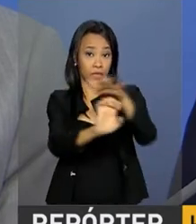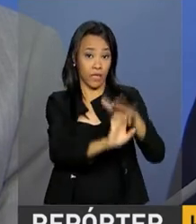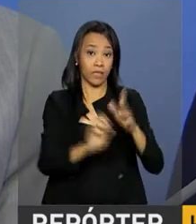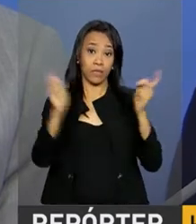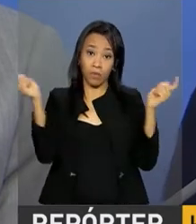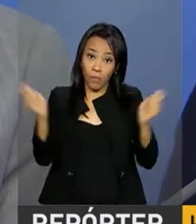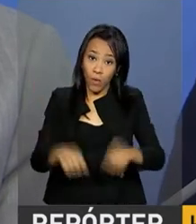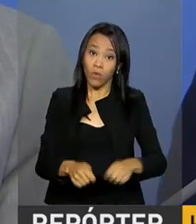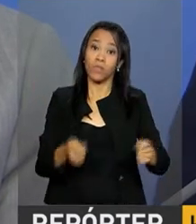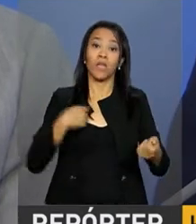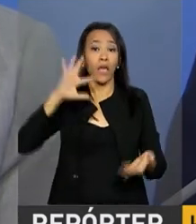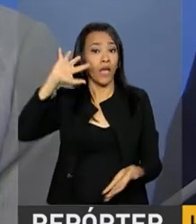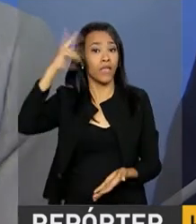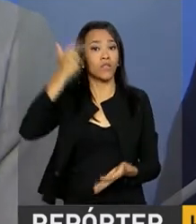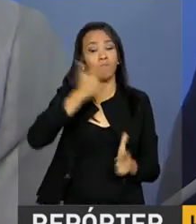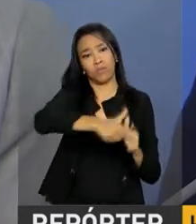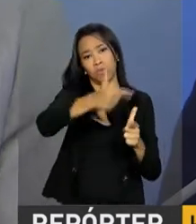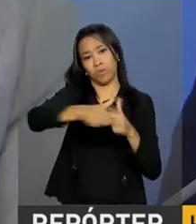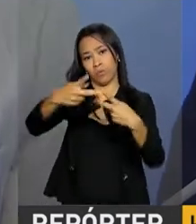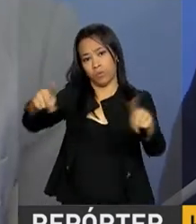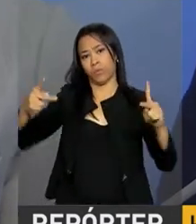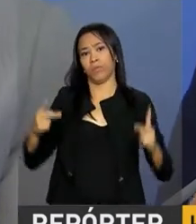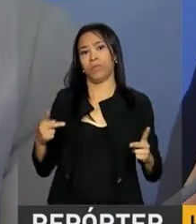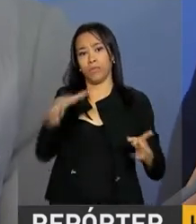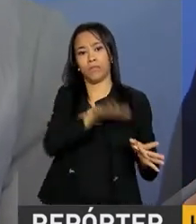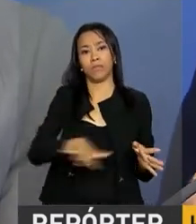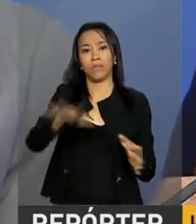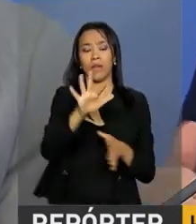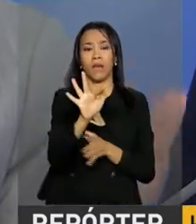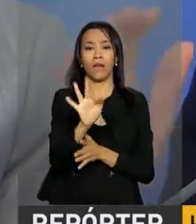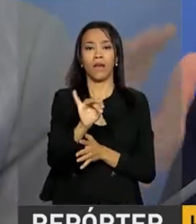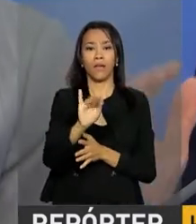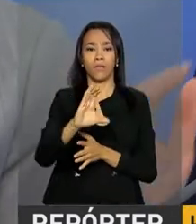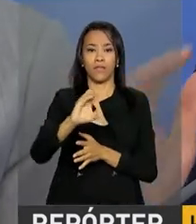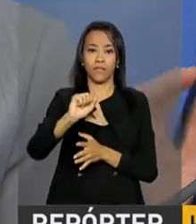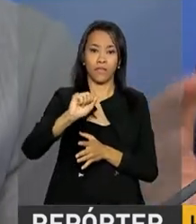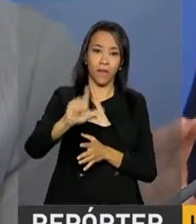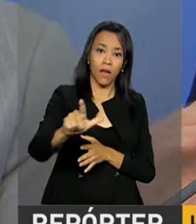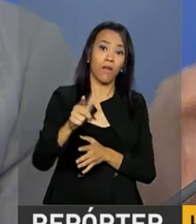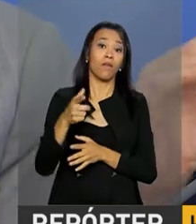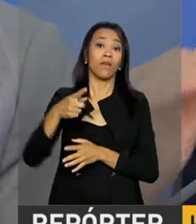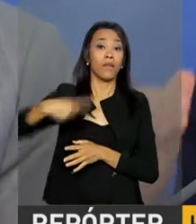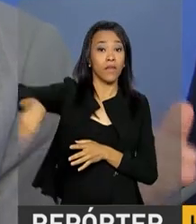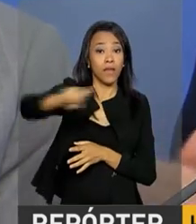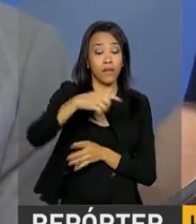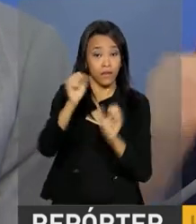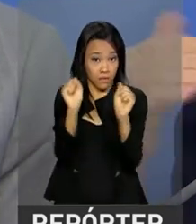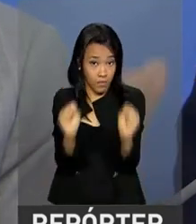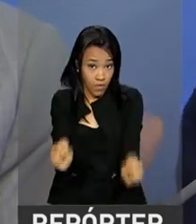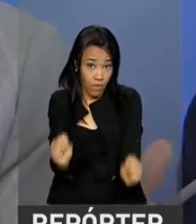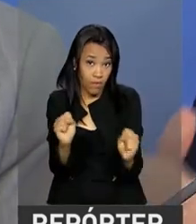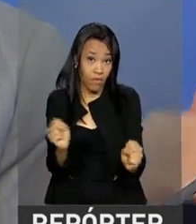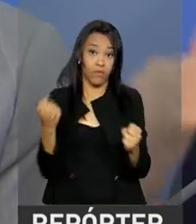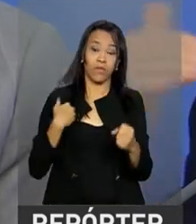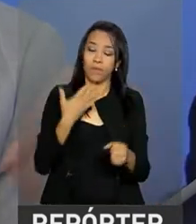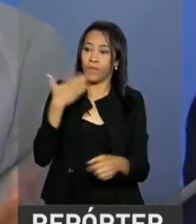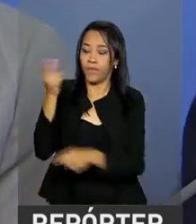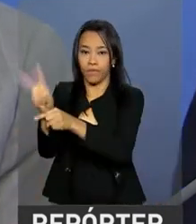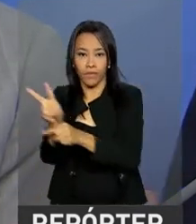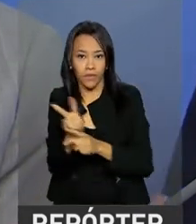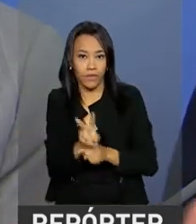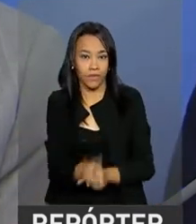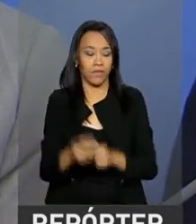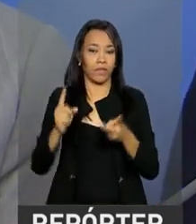uma possível a sua situação fiscal para que não só possam tomar crédito crescer